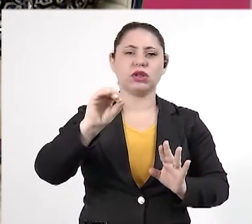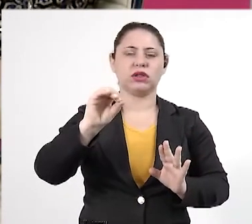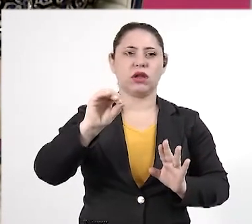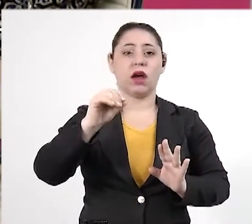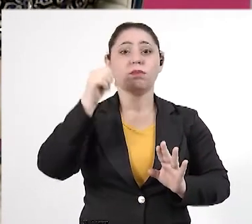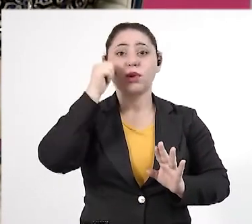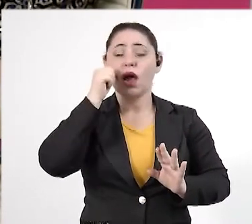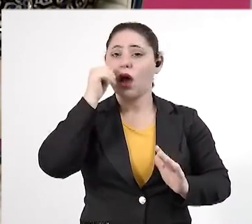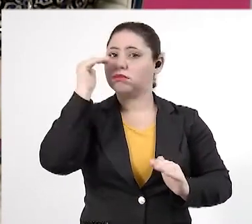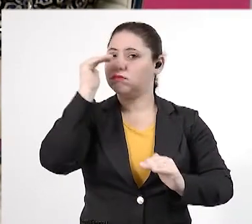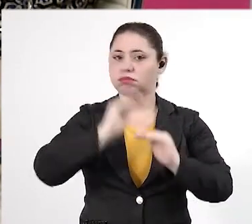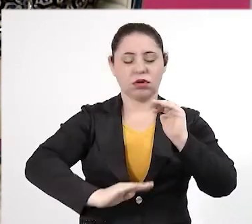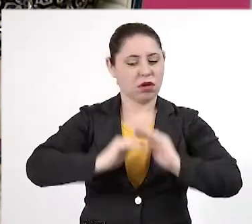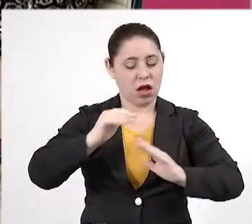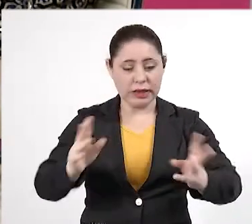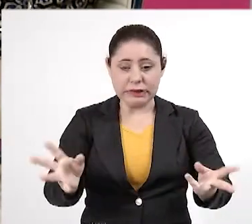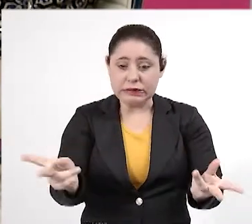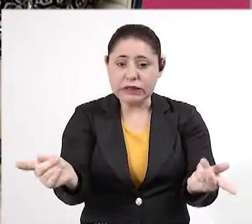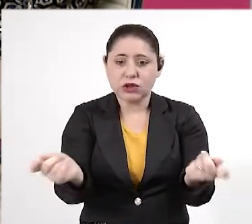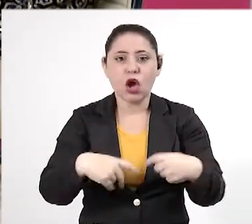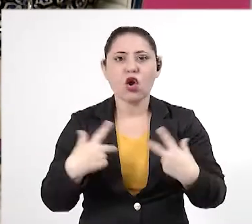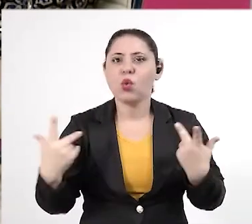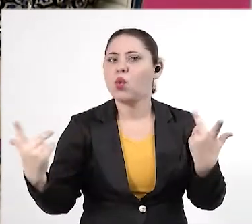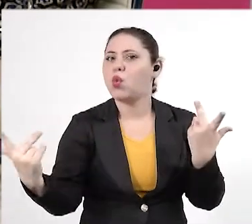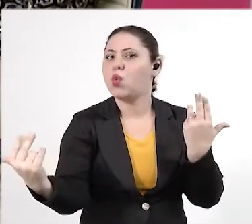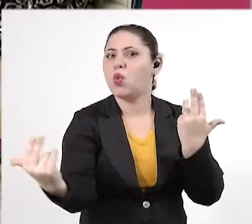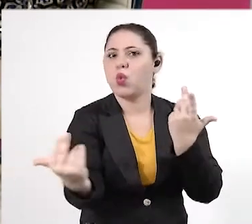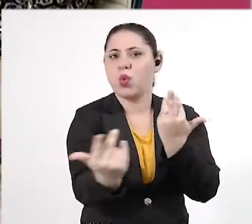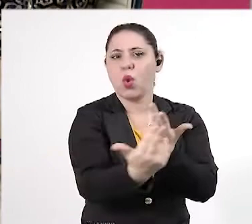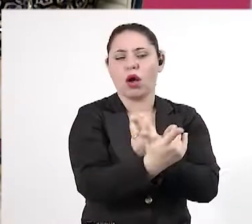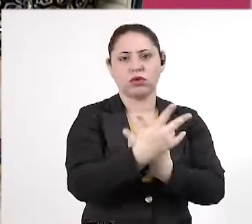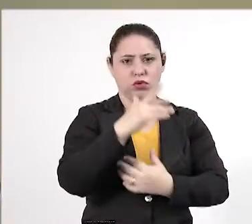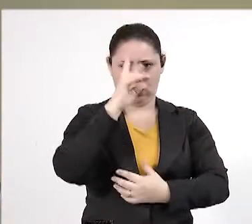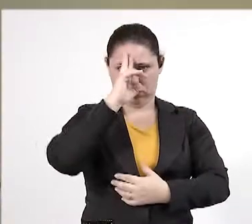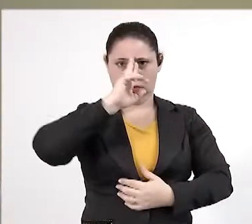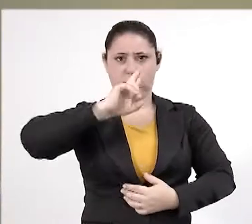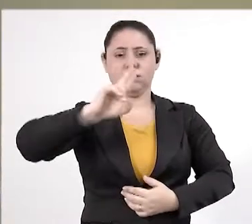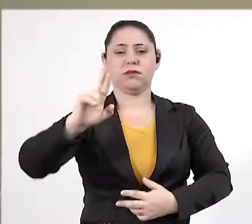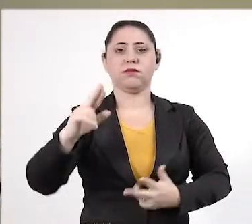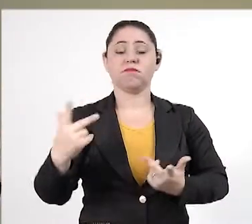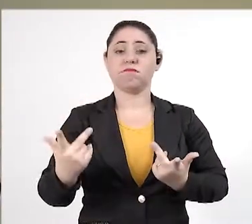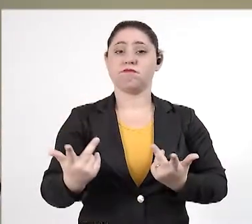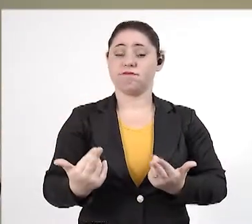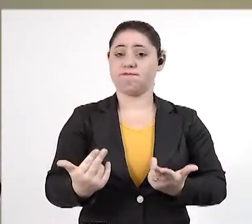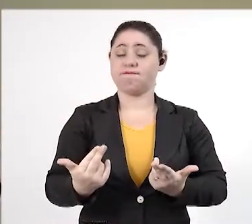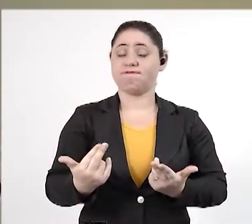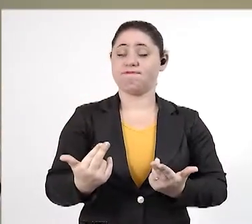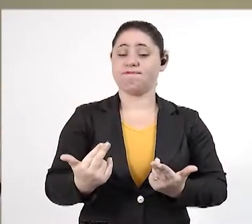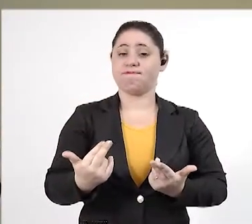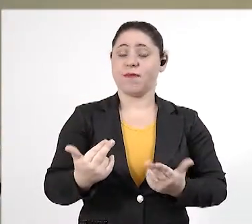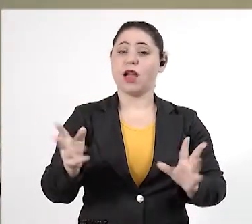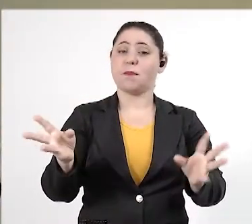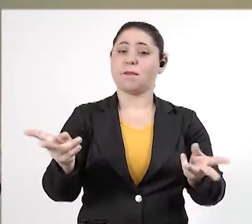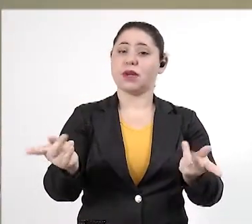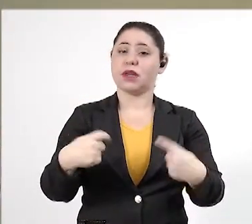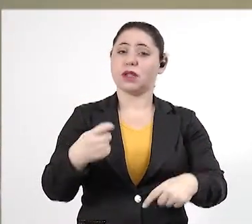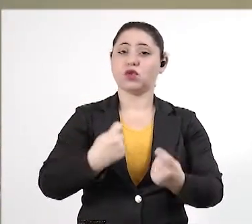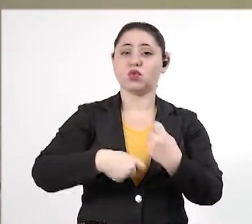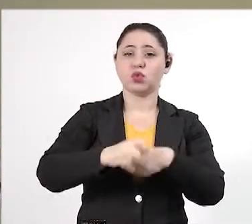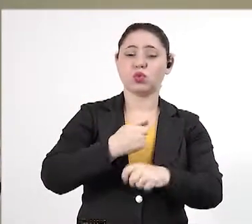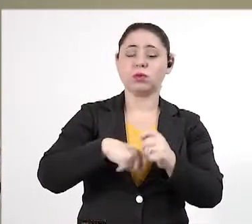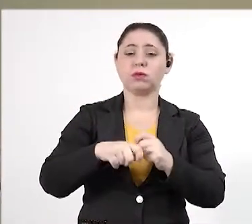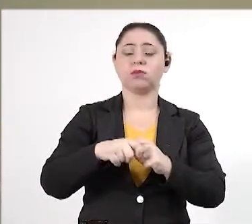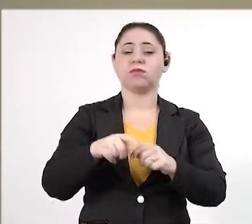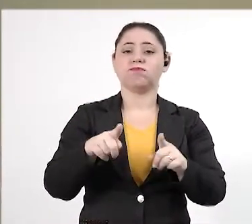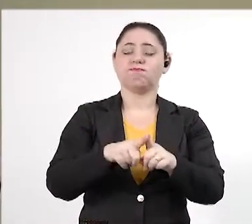Olha, a mulher tem a mesma capacidade, tem a mesma capacidade de liderança, a mesma capacidade de